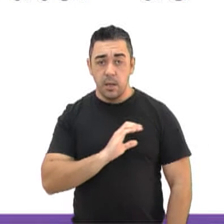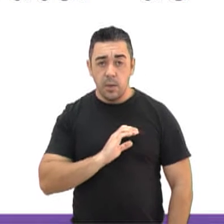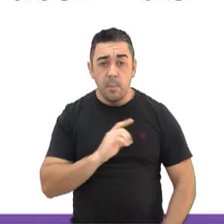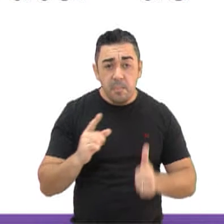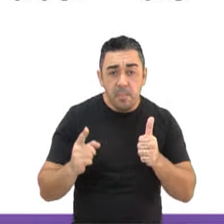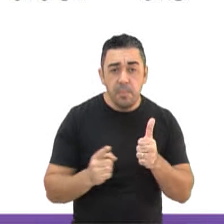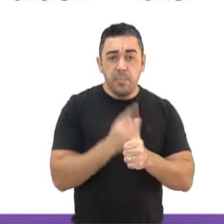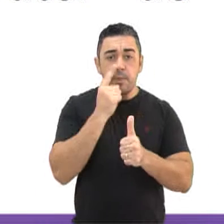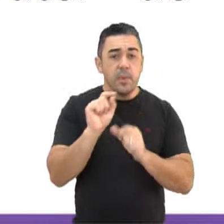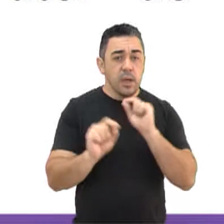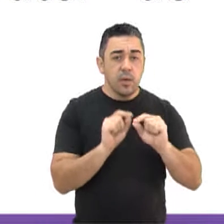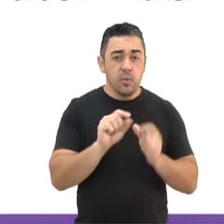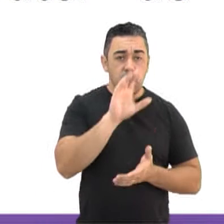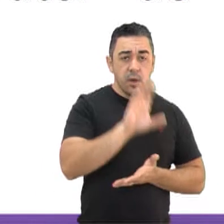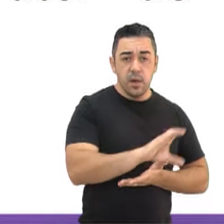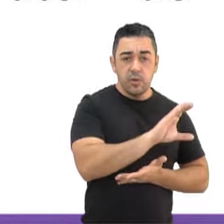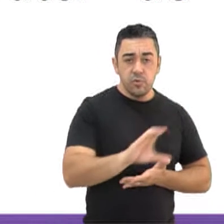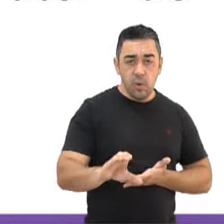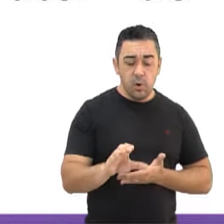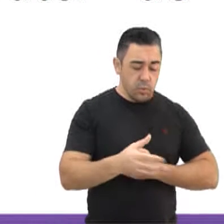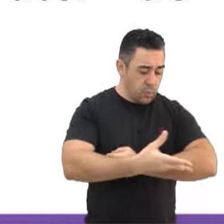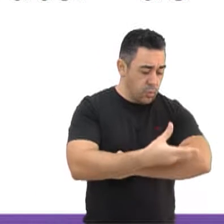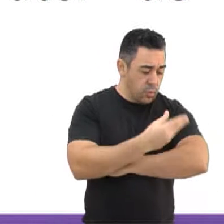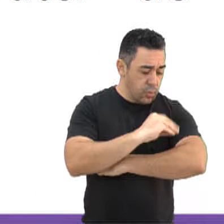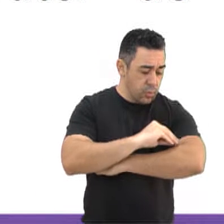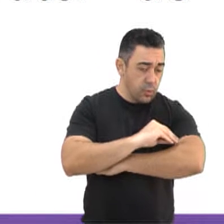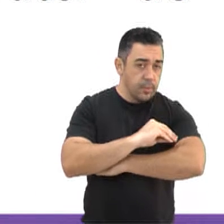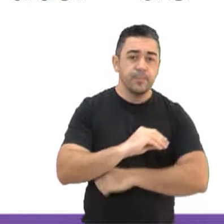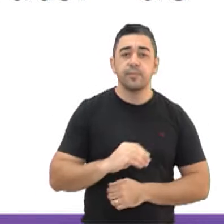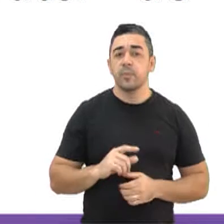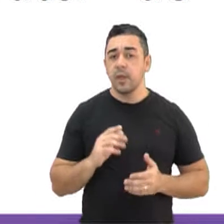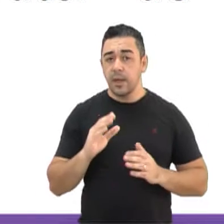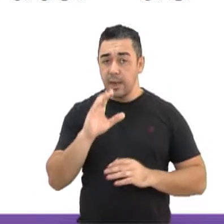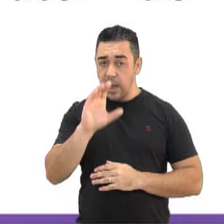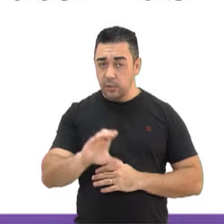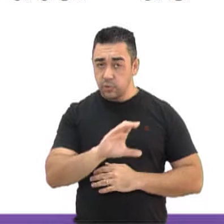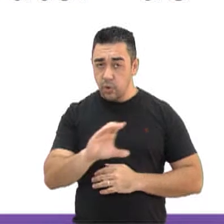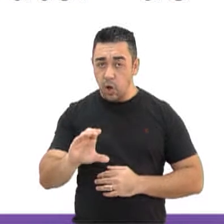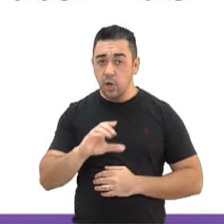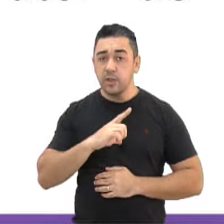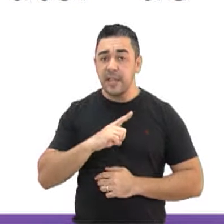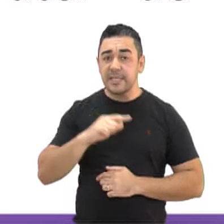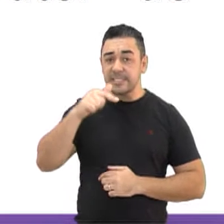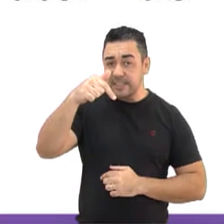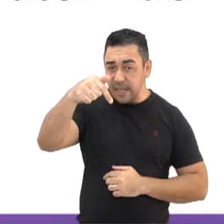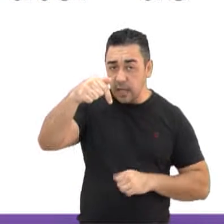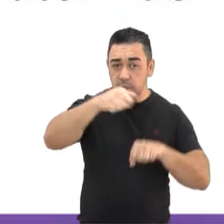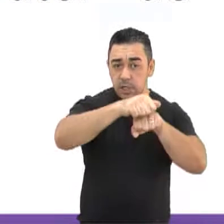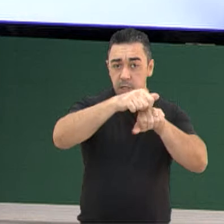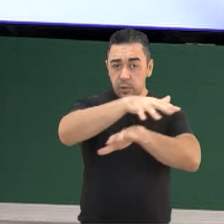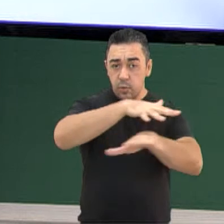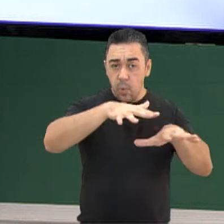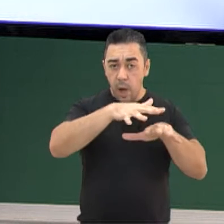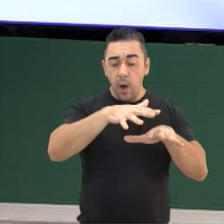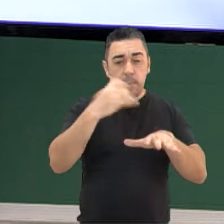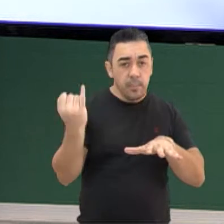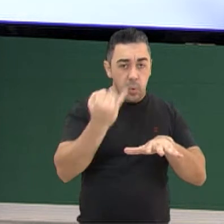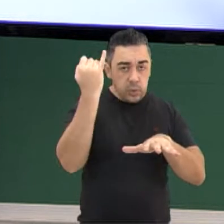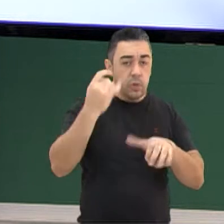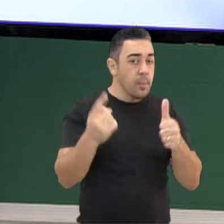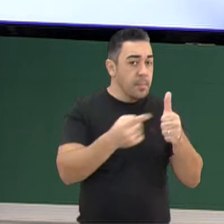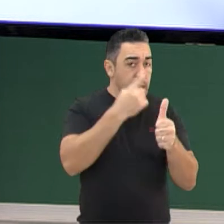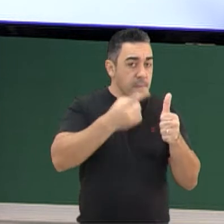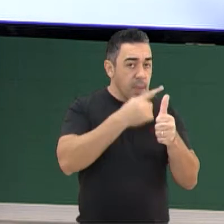do cristianismo católico. No catolicismo, tem 7 sacramentos, 7 rituais mais importantes. O primeiro deles